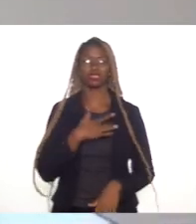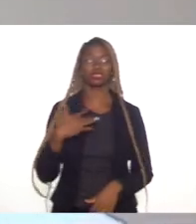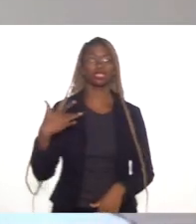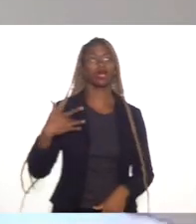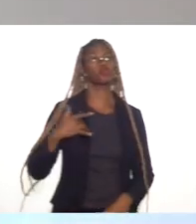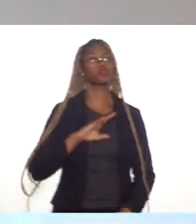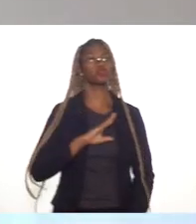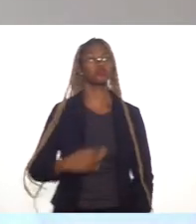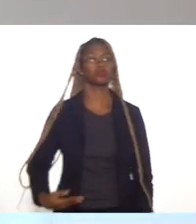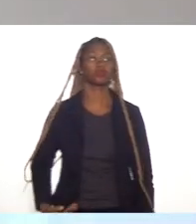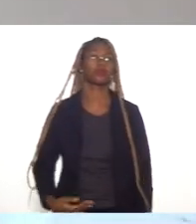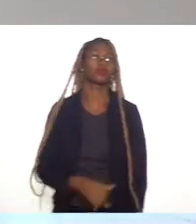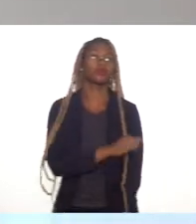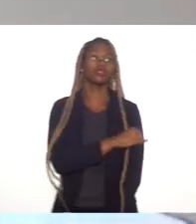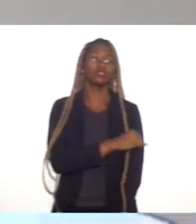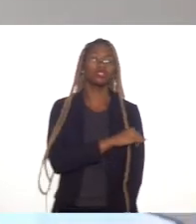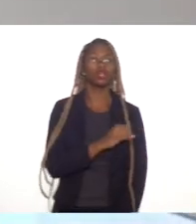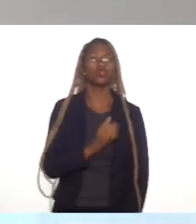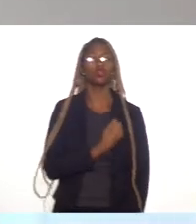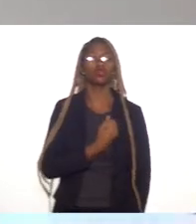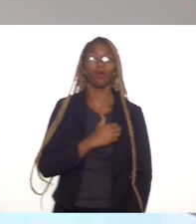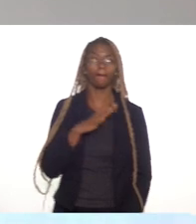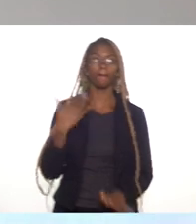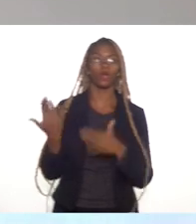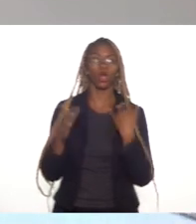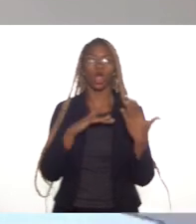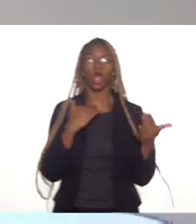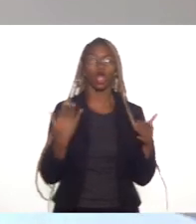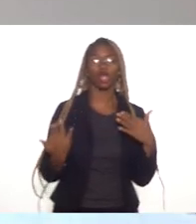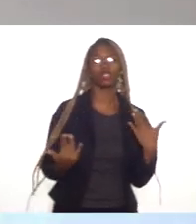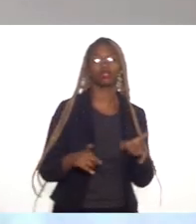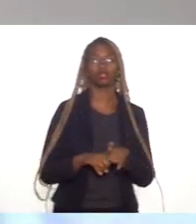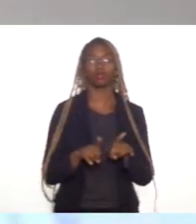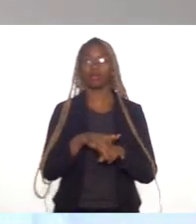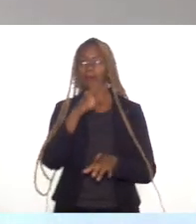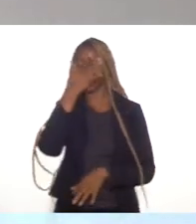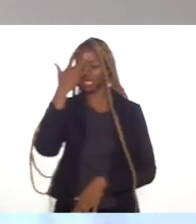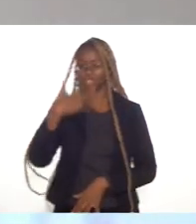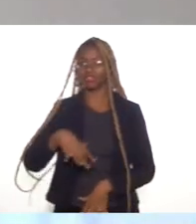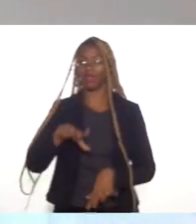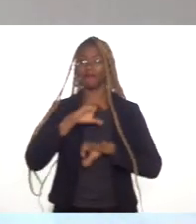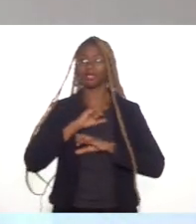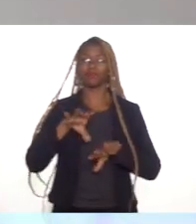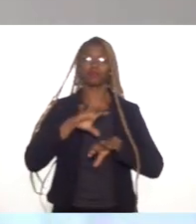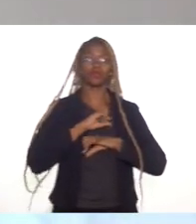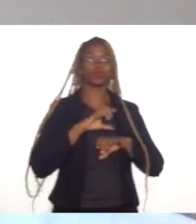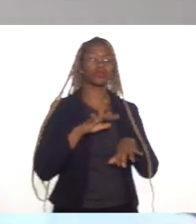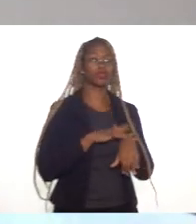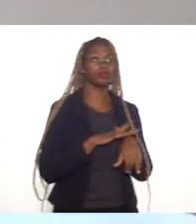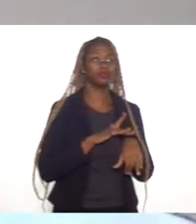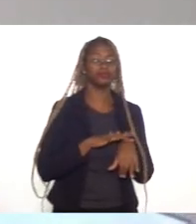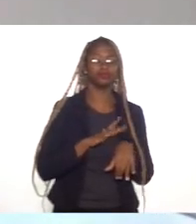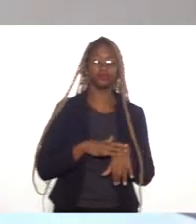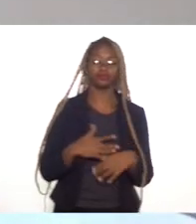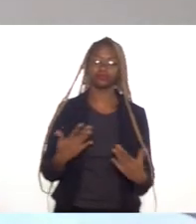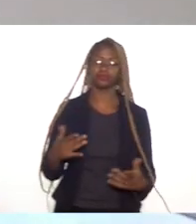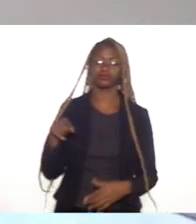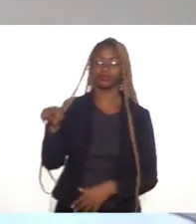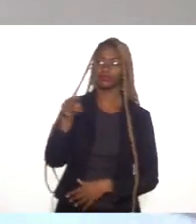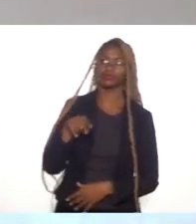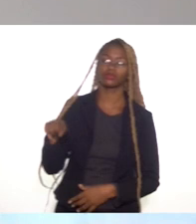Janeiro, o número de mortos, o número de pacientes infectados, mesmo aqueles que conseguiram, digamos,